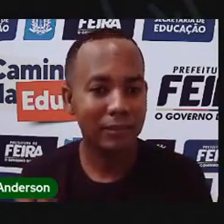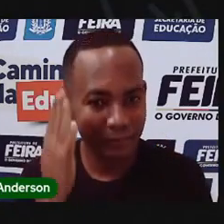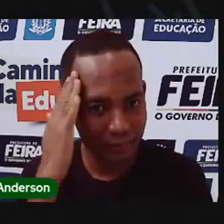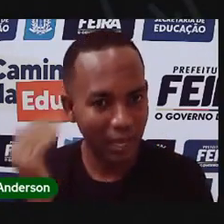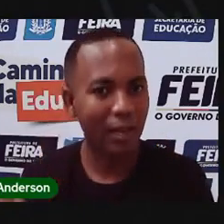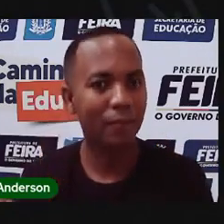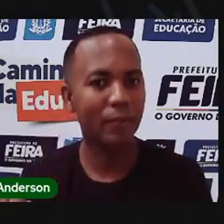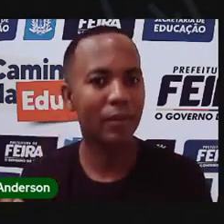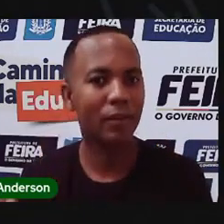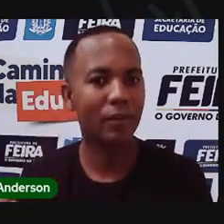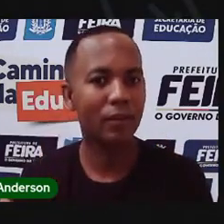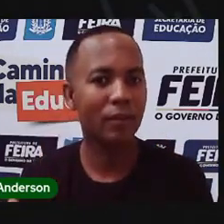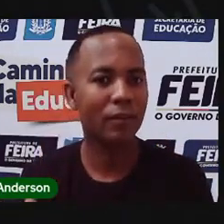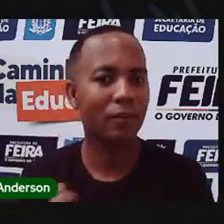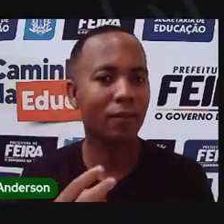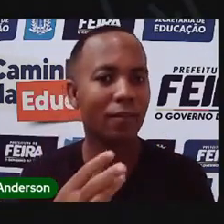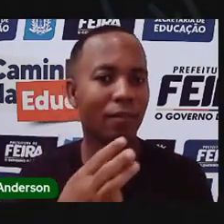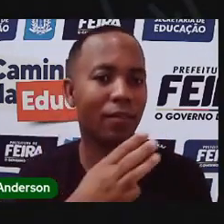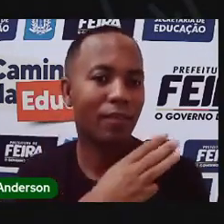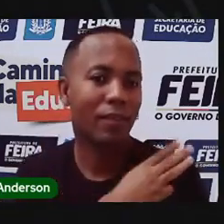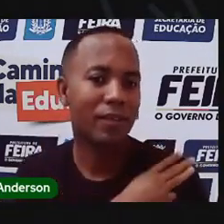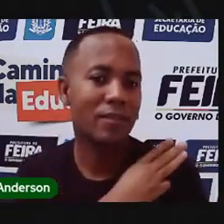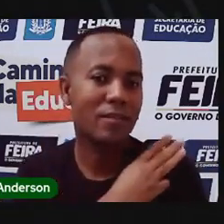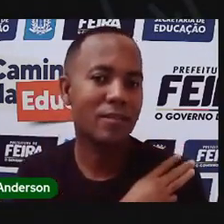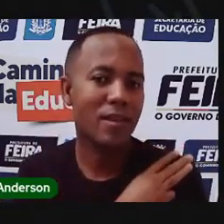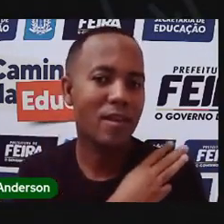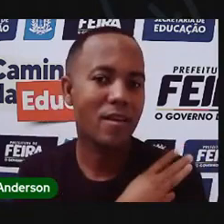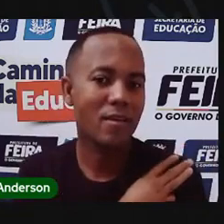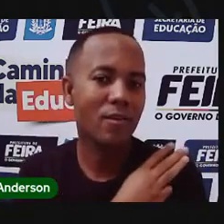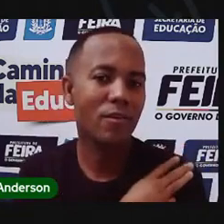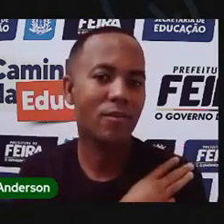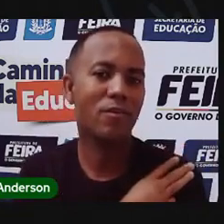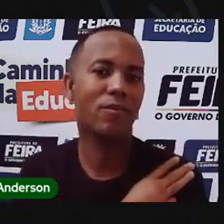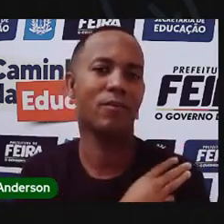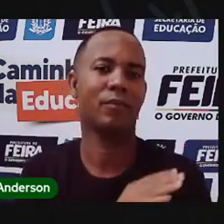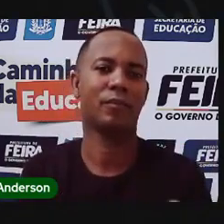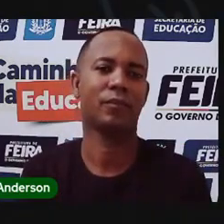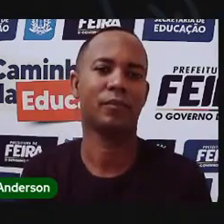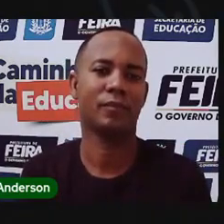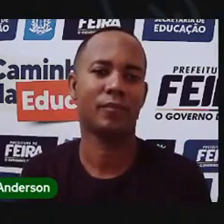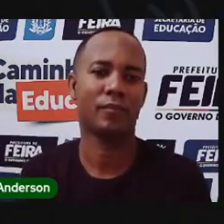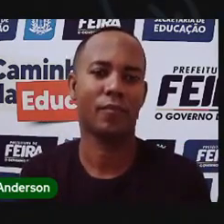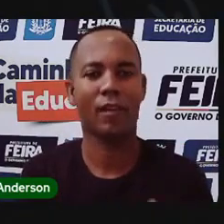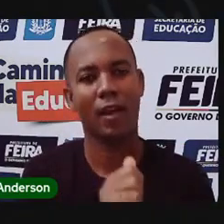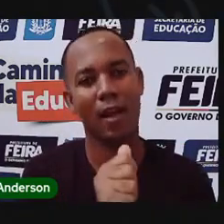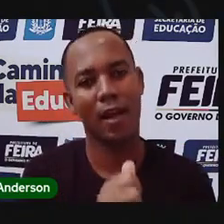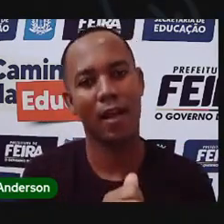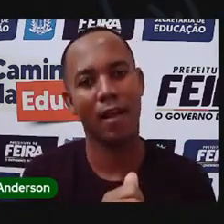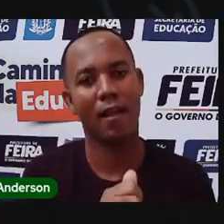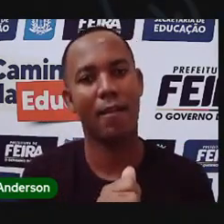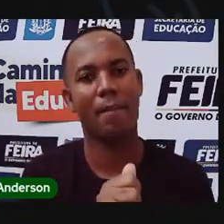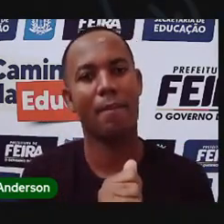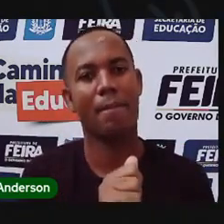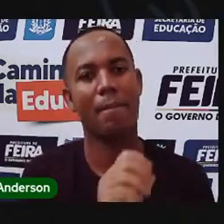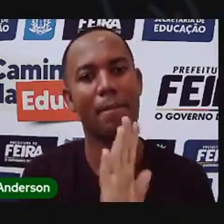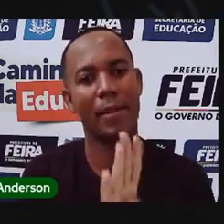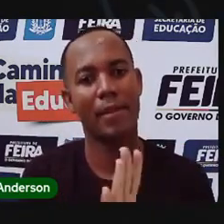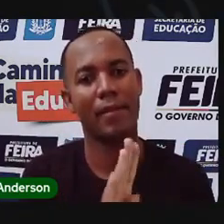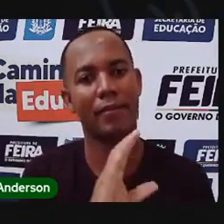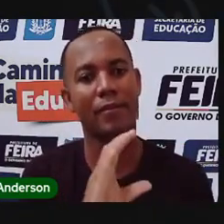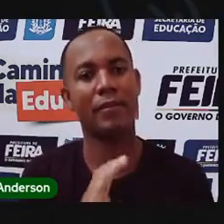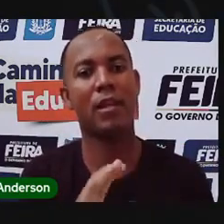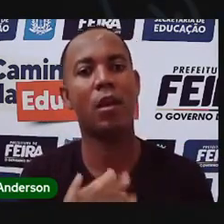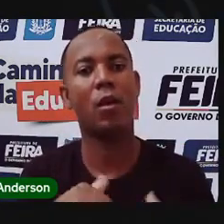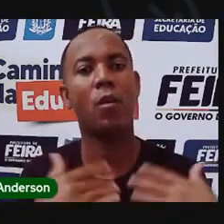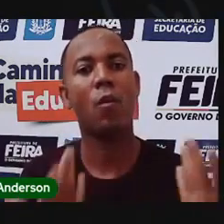ouvi, quero ouvir. Terceiro ano. E qual a turma? A, B, C, D. Então você vai colocar a